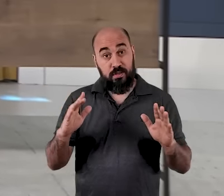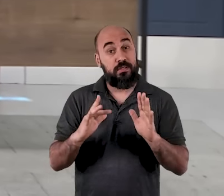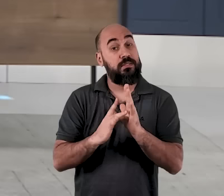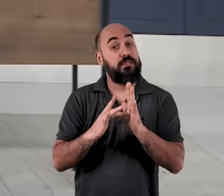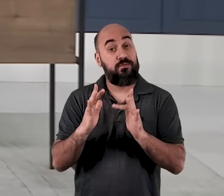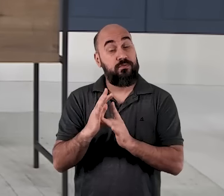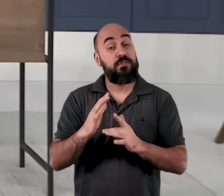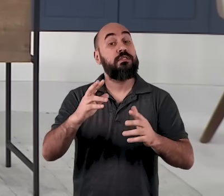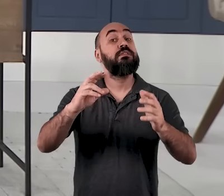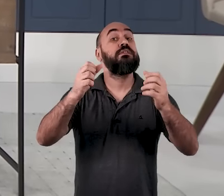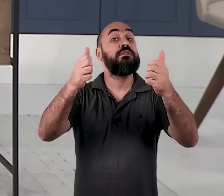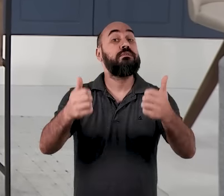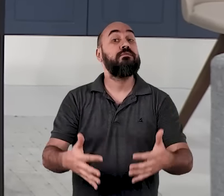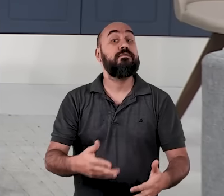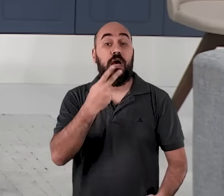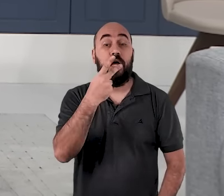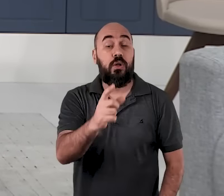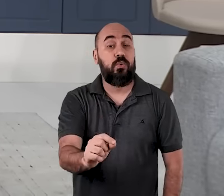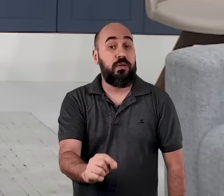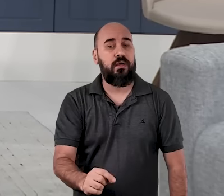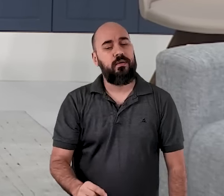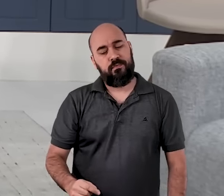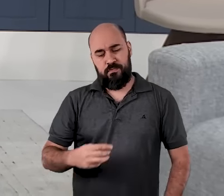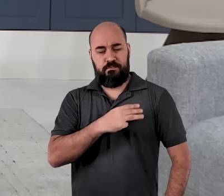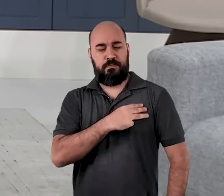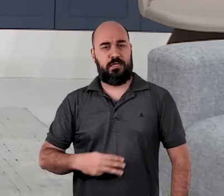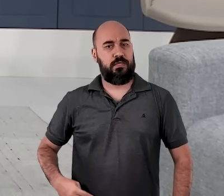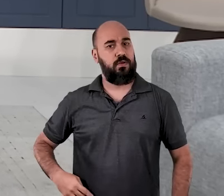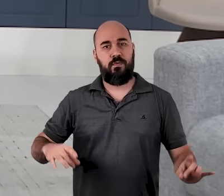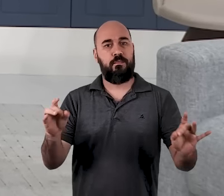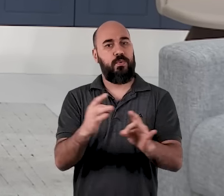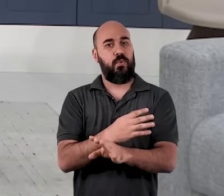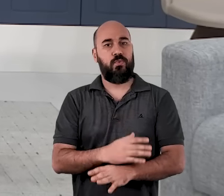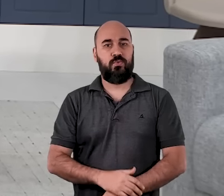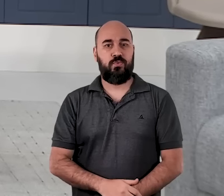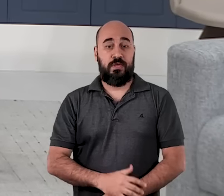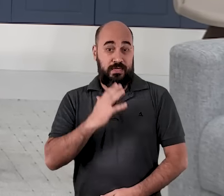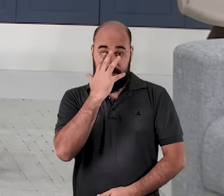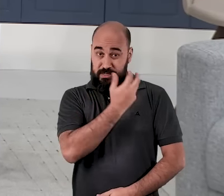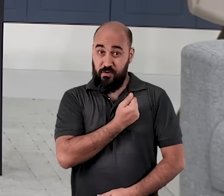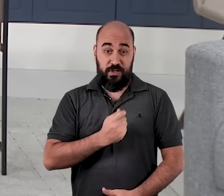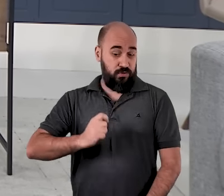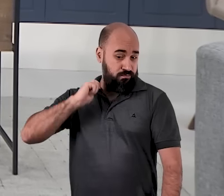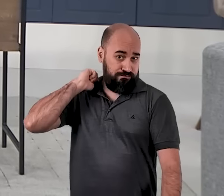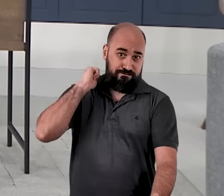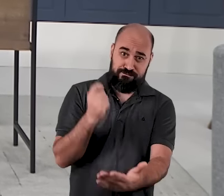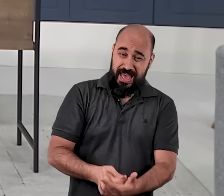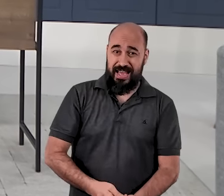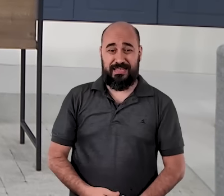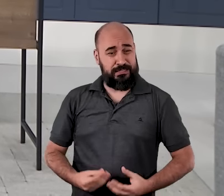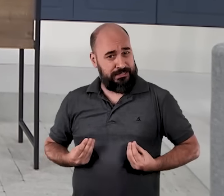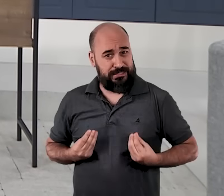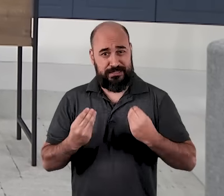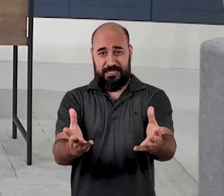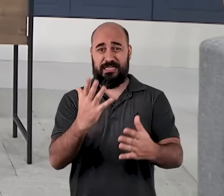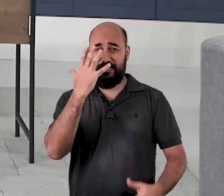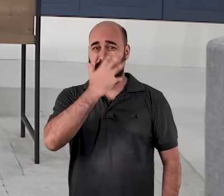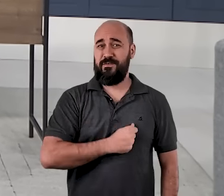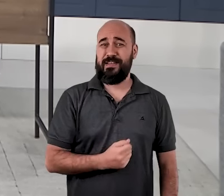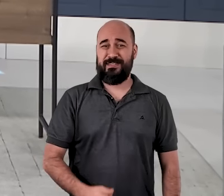assim: minha missão está cumprida. O preço para a salvação da humanidade está pago. É como se